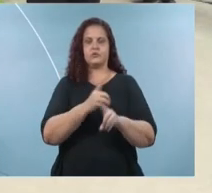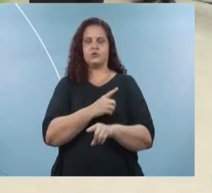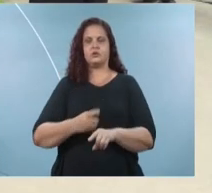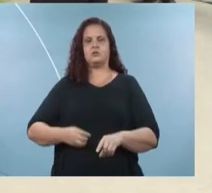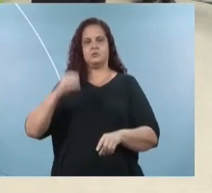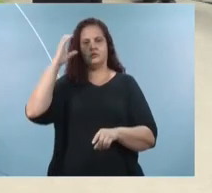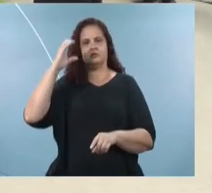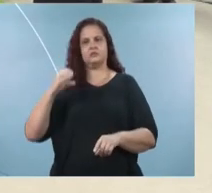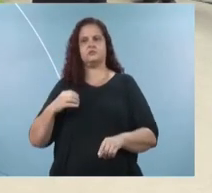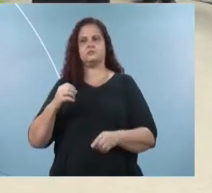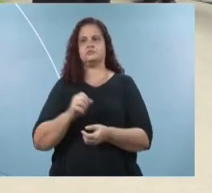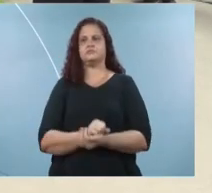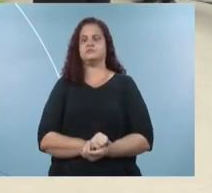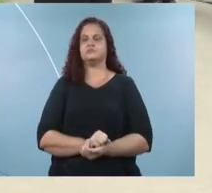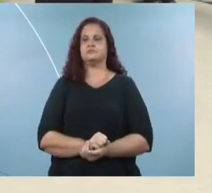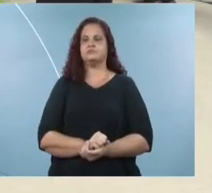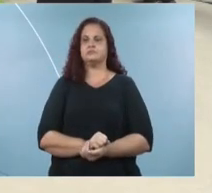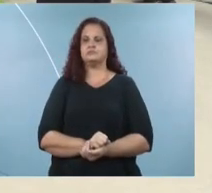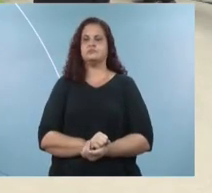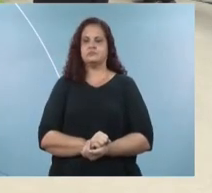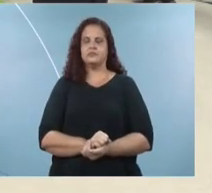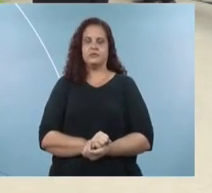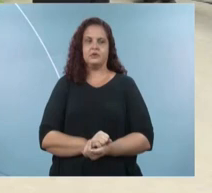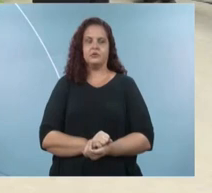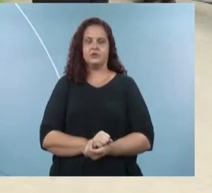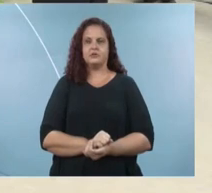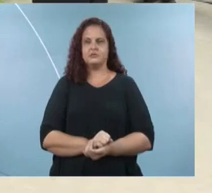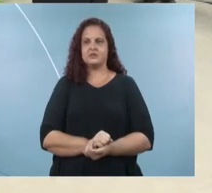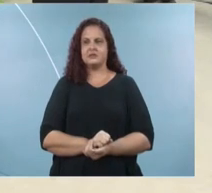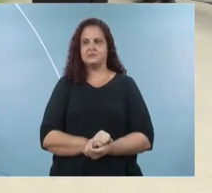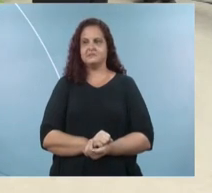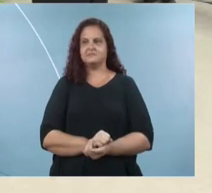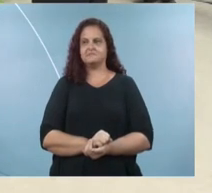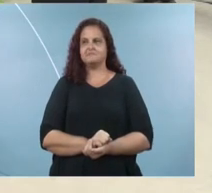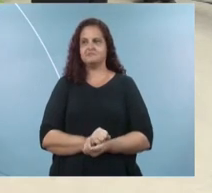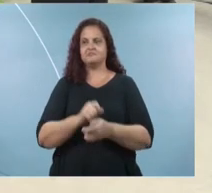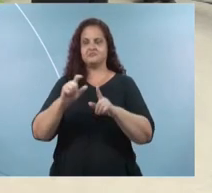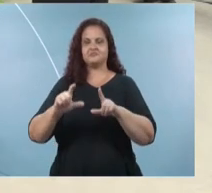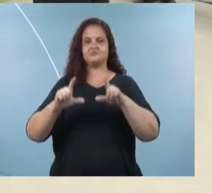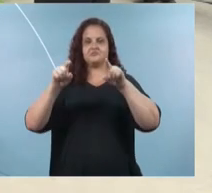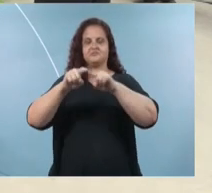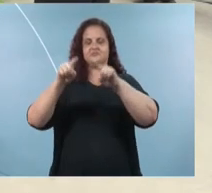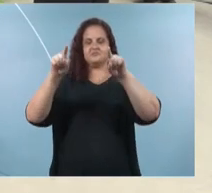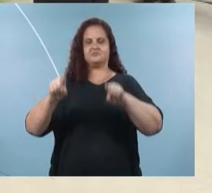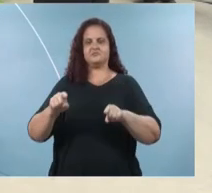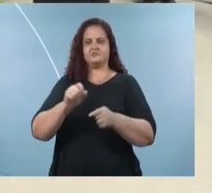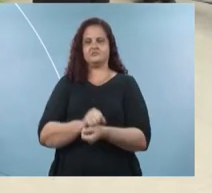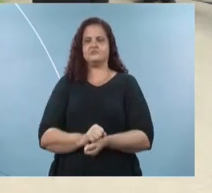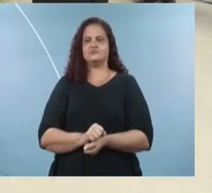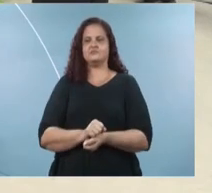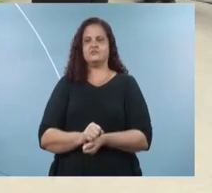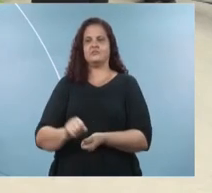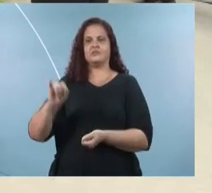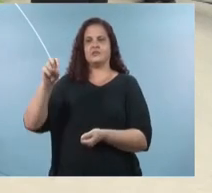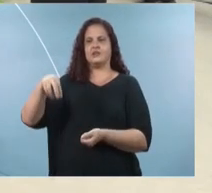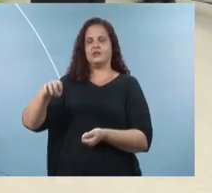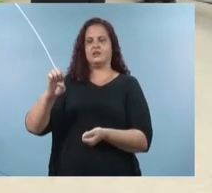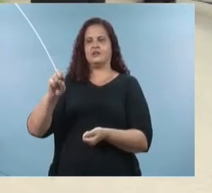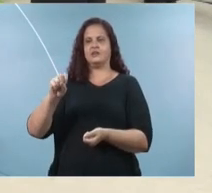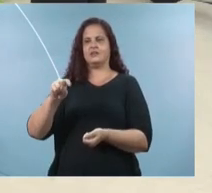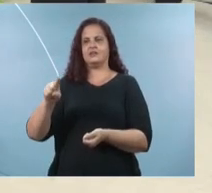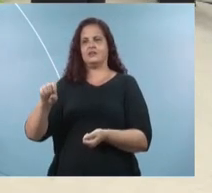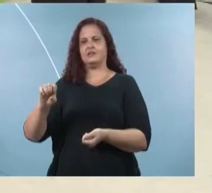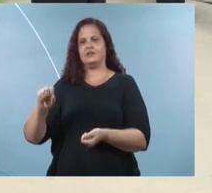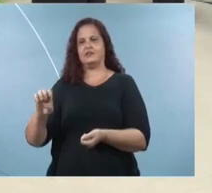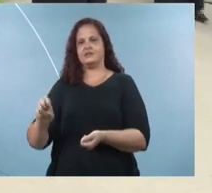proceder, Romizélia, para fazer a entrega da placa à senhora Inês Maria de Assis